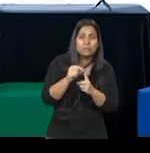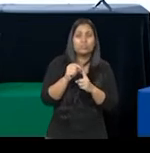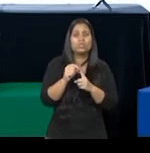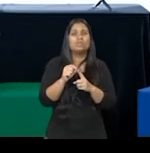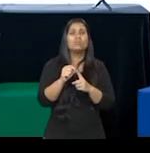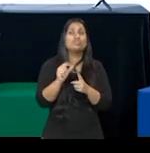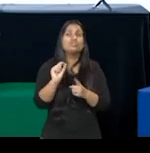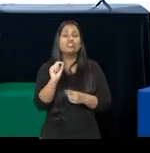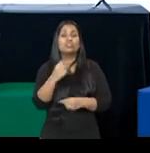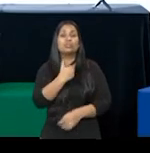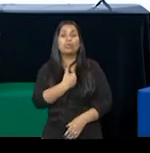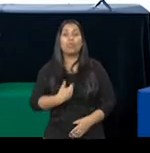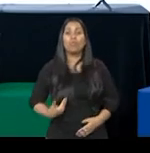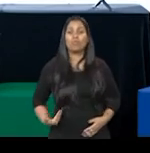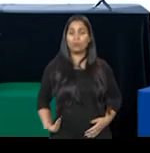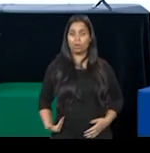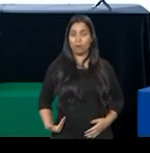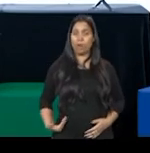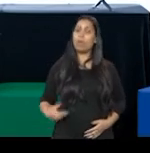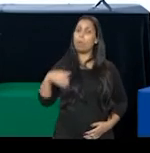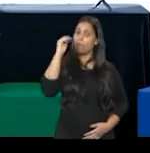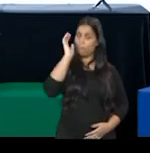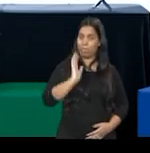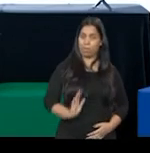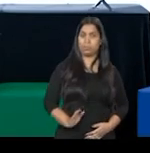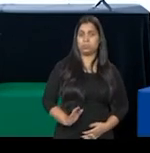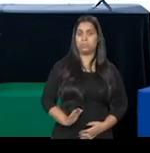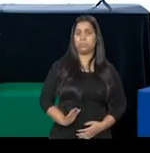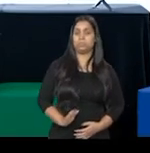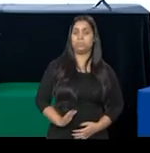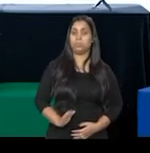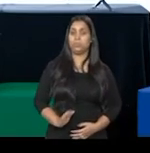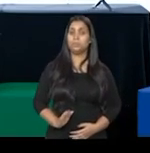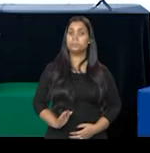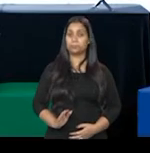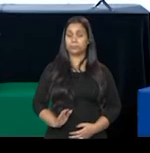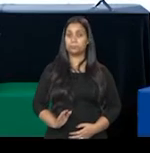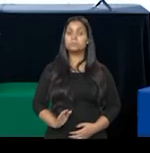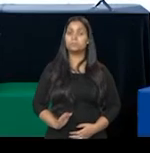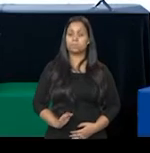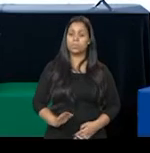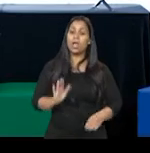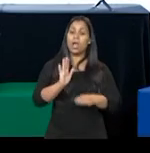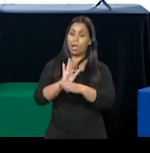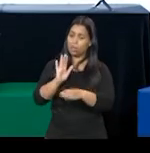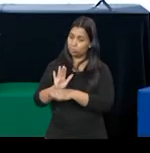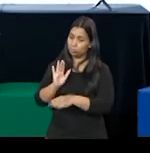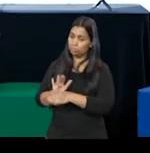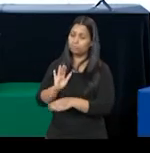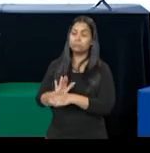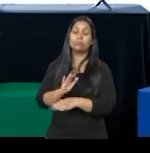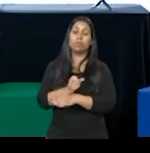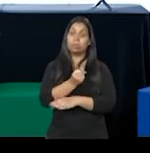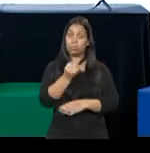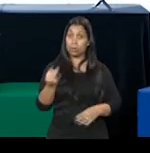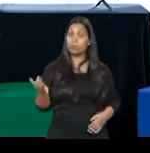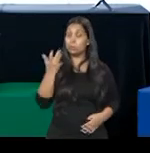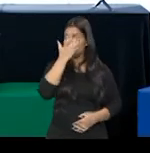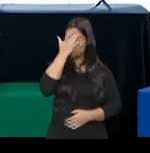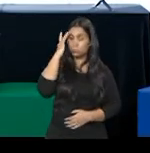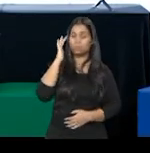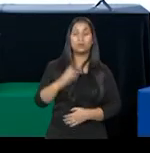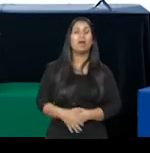com o objetivo de governar uma nação, de governar um lugar, atendendo os interesses de algumas